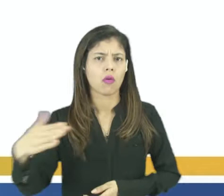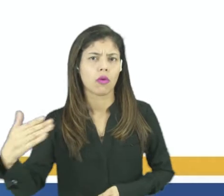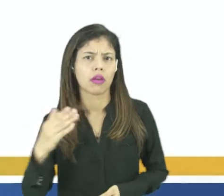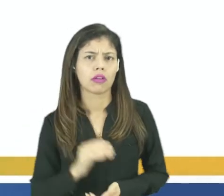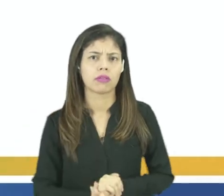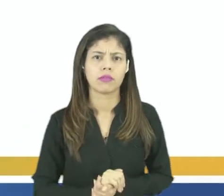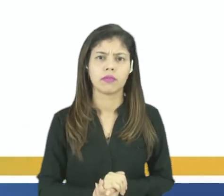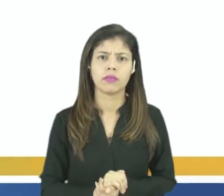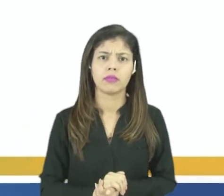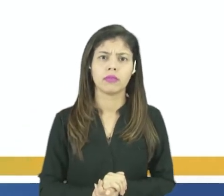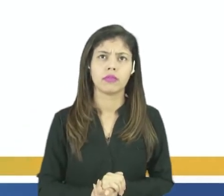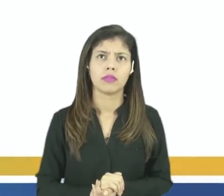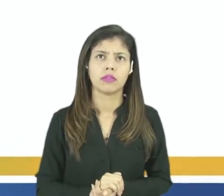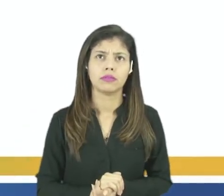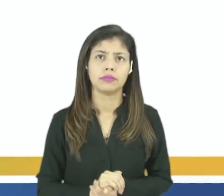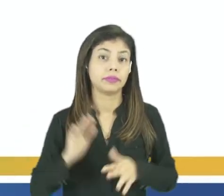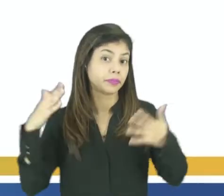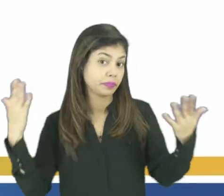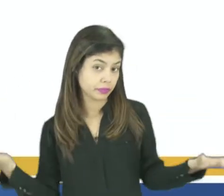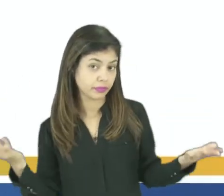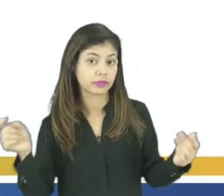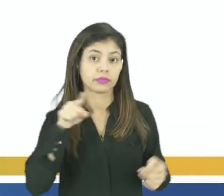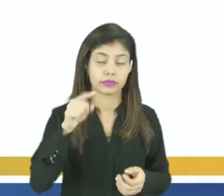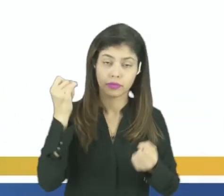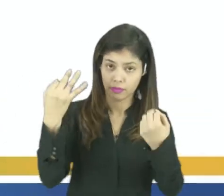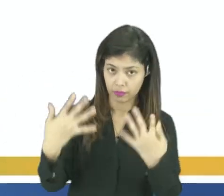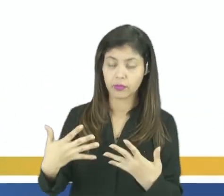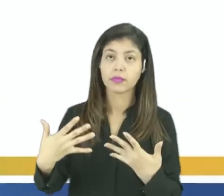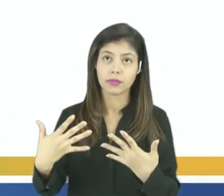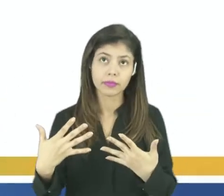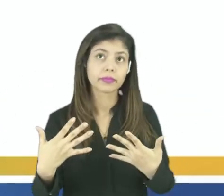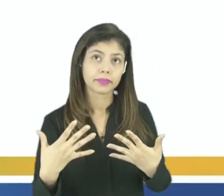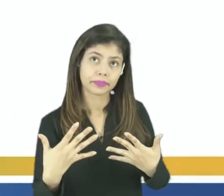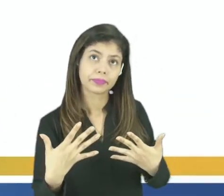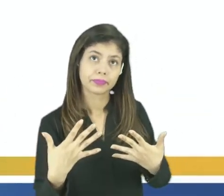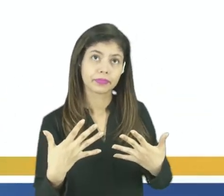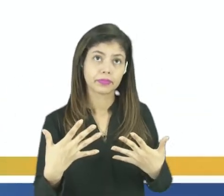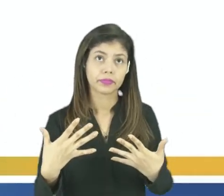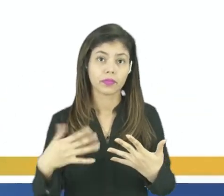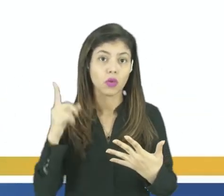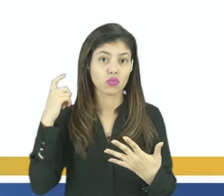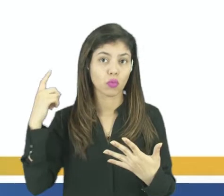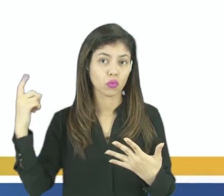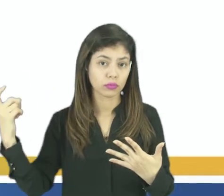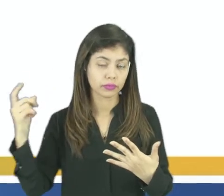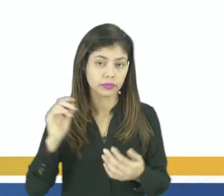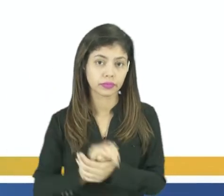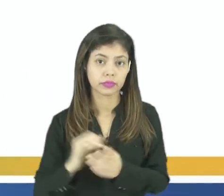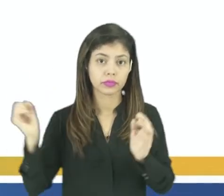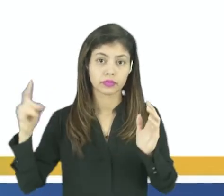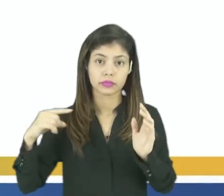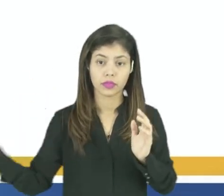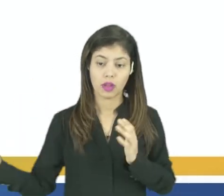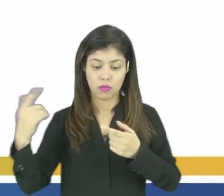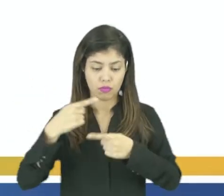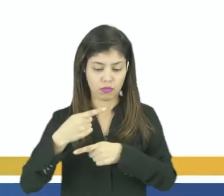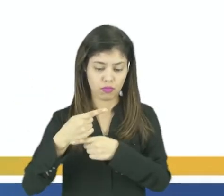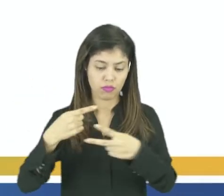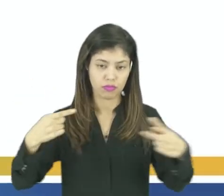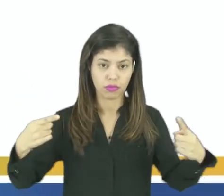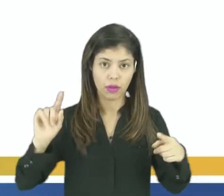luz, ou no caso lá que nós tratamos, o som passa de um meio para o outro.